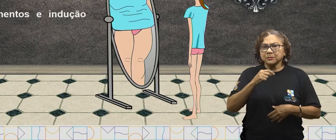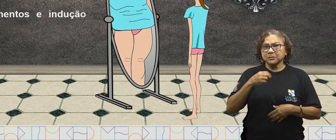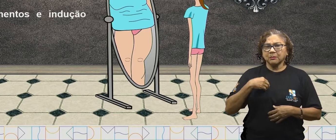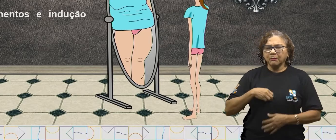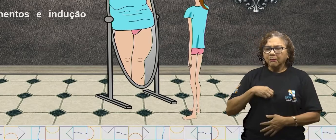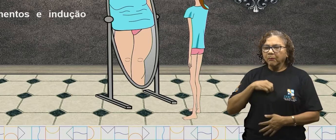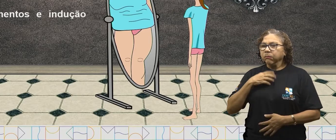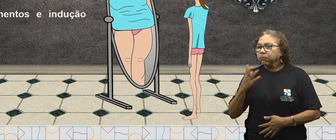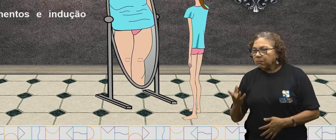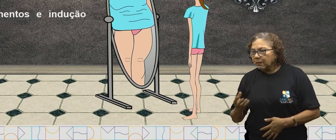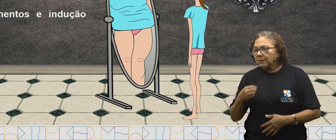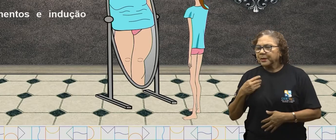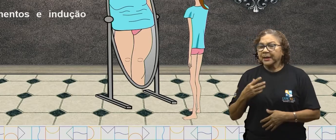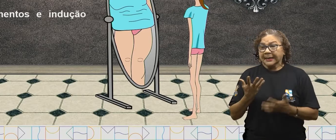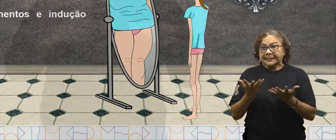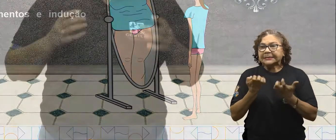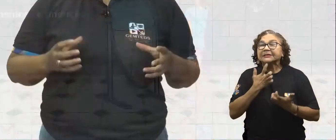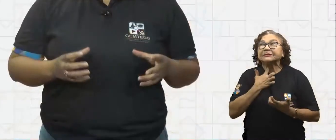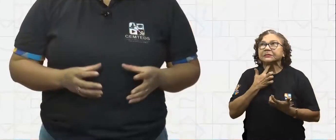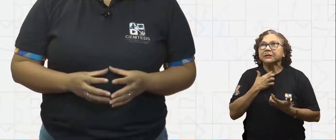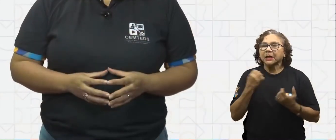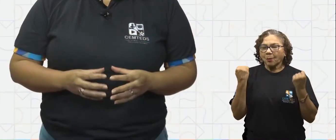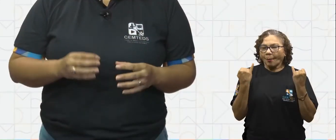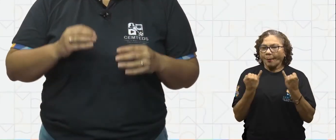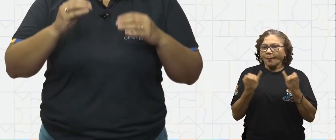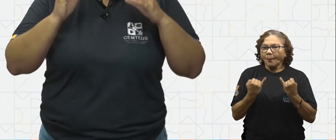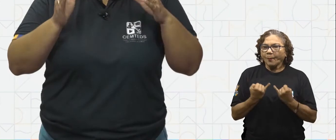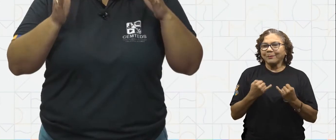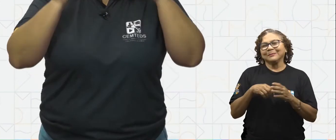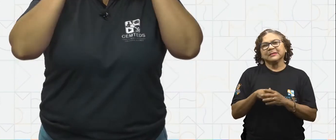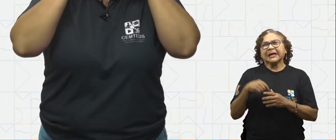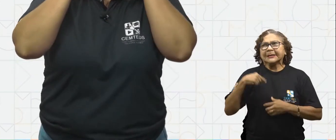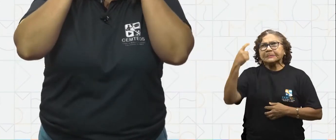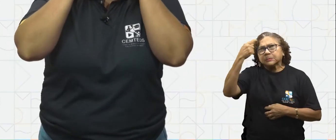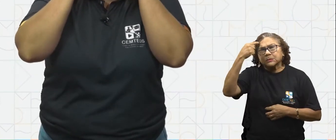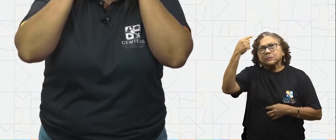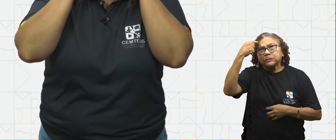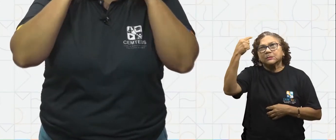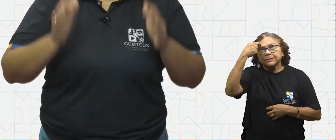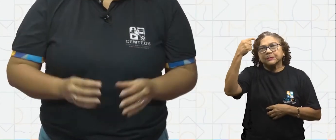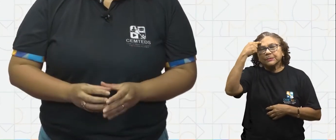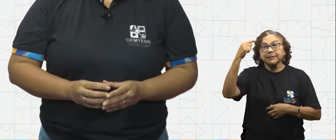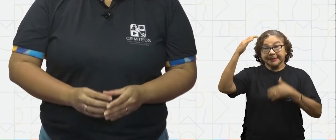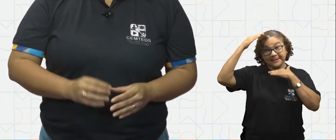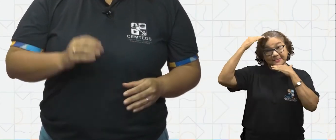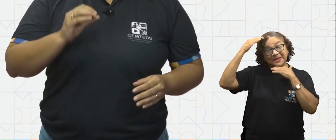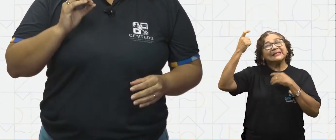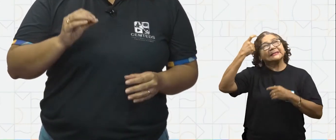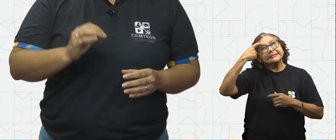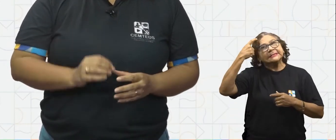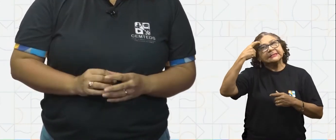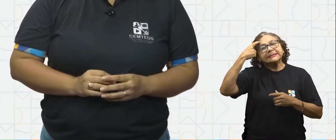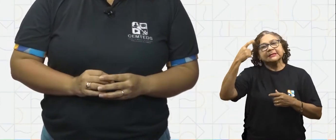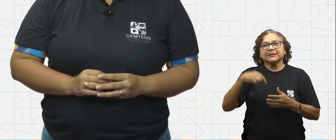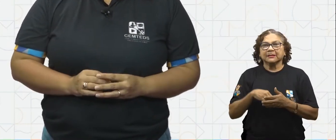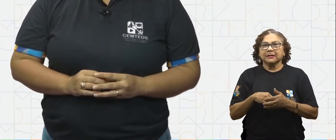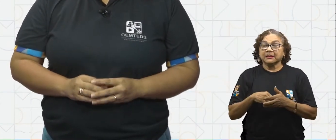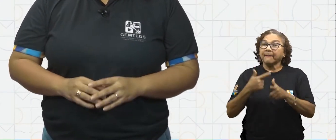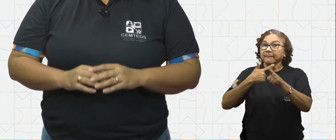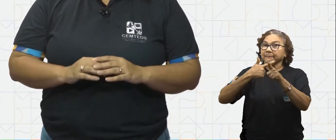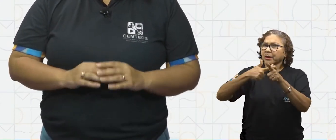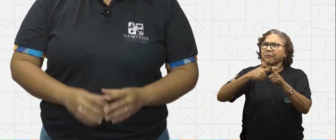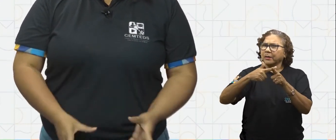vômitos com o objetivo de emagrecer. A pessoa fica com isso na cabeça o tempo todo. Esse problema